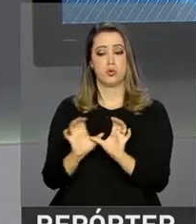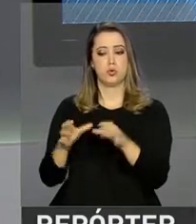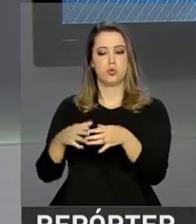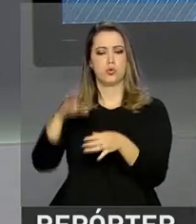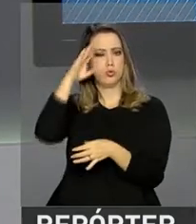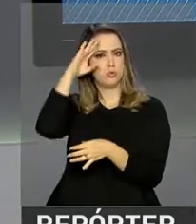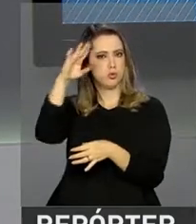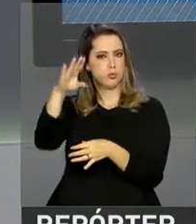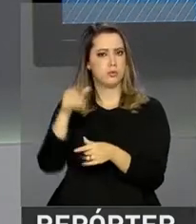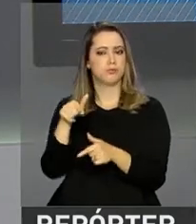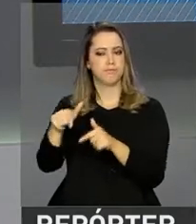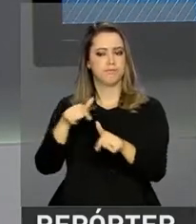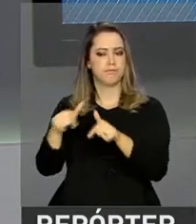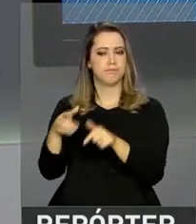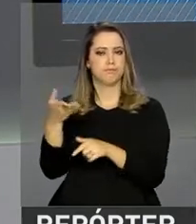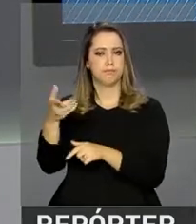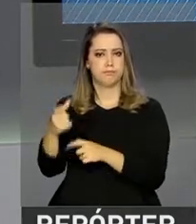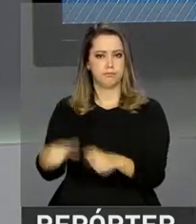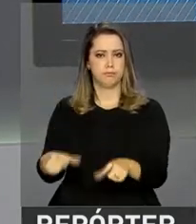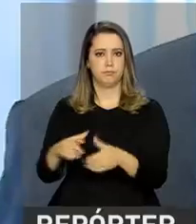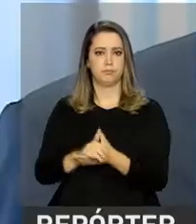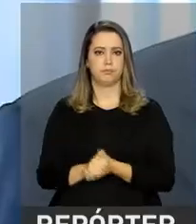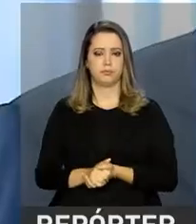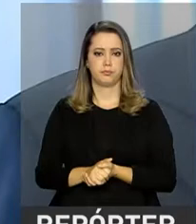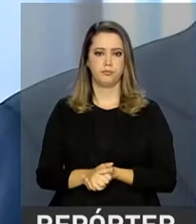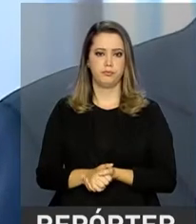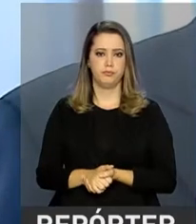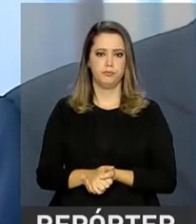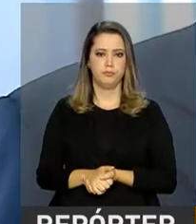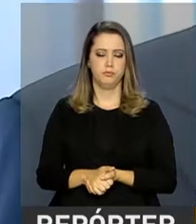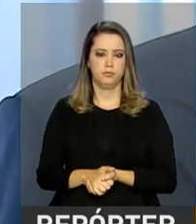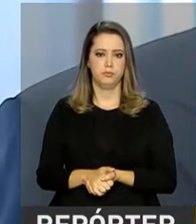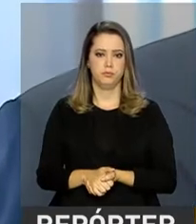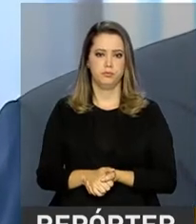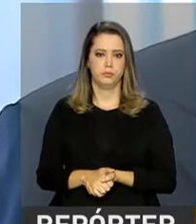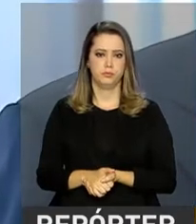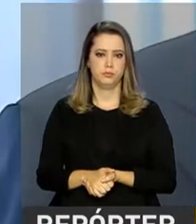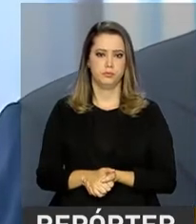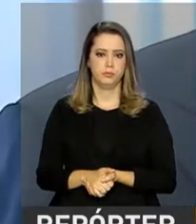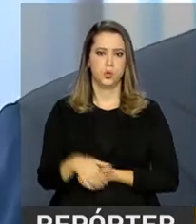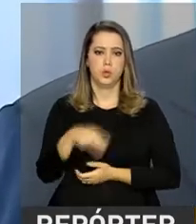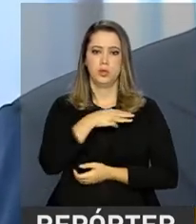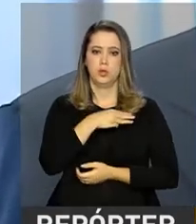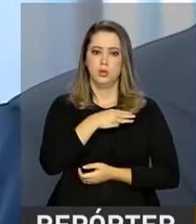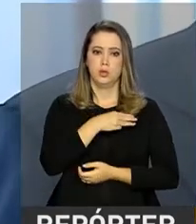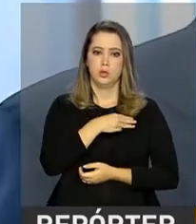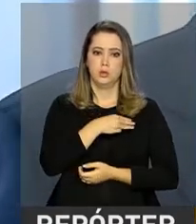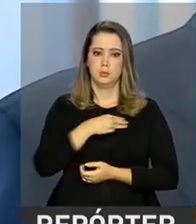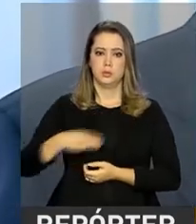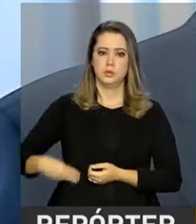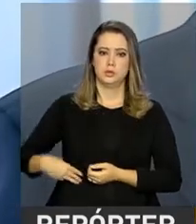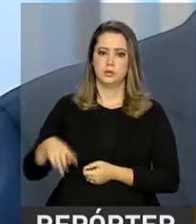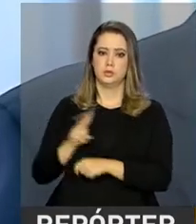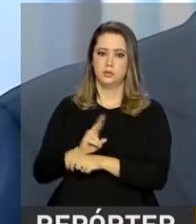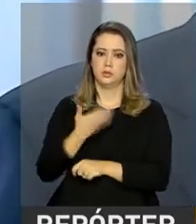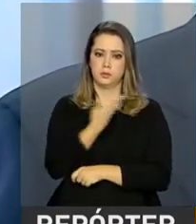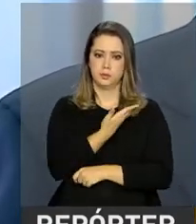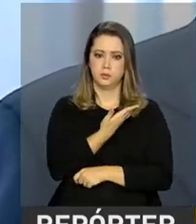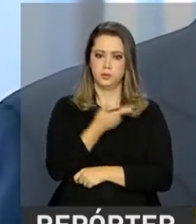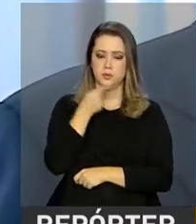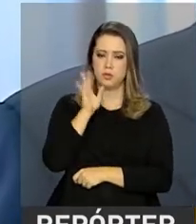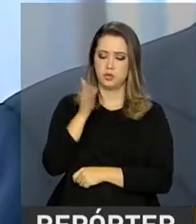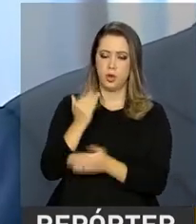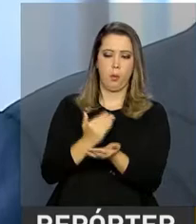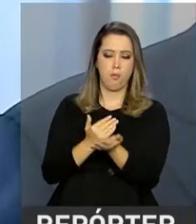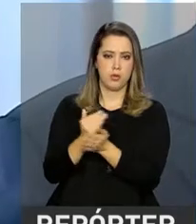equipes de militares para a região no caso da defesa mas já estamos inclusive iniciando é o